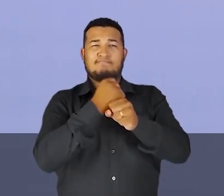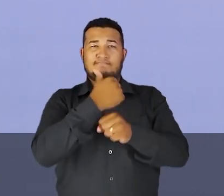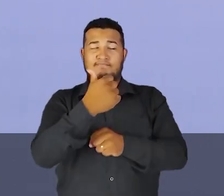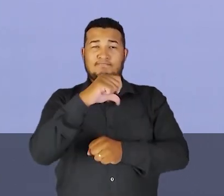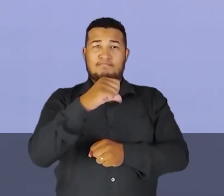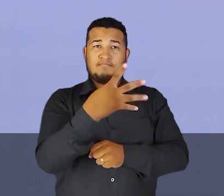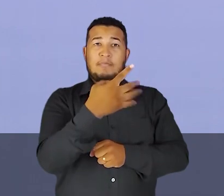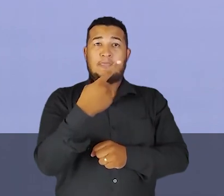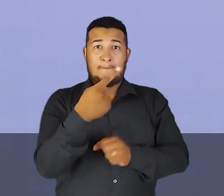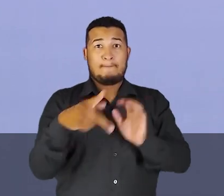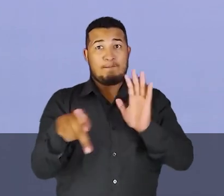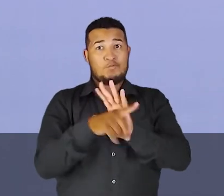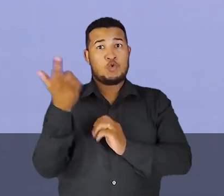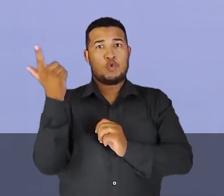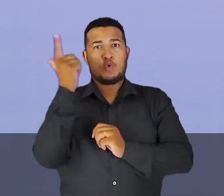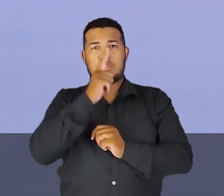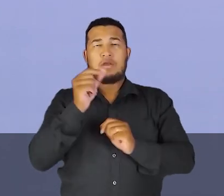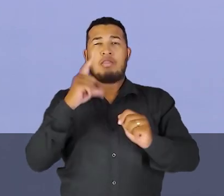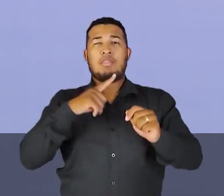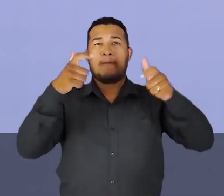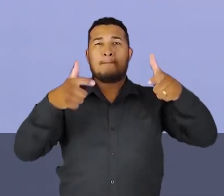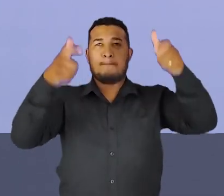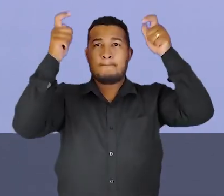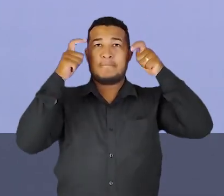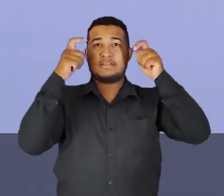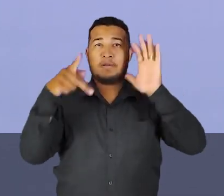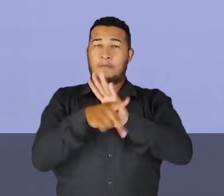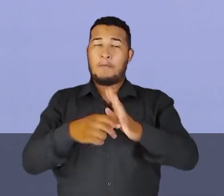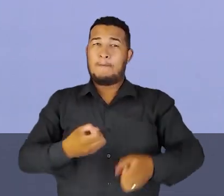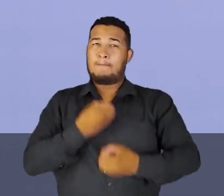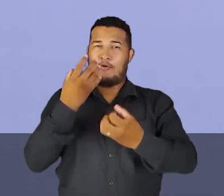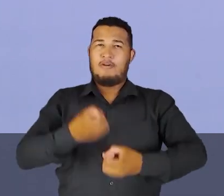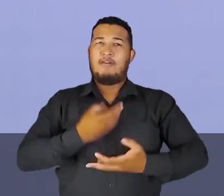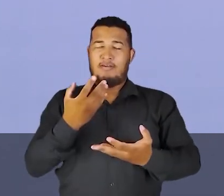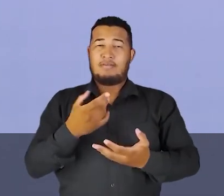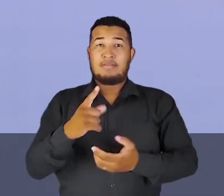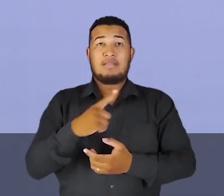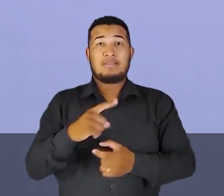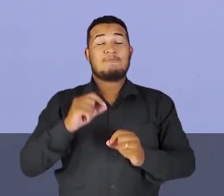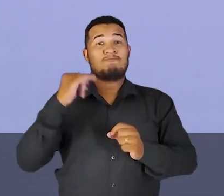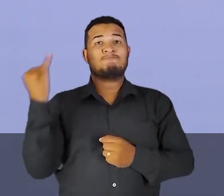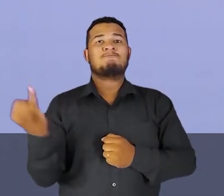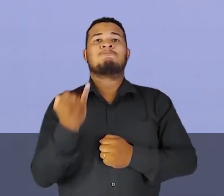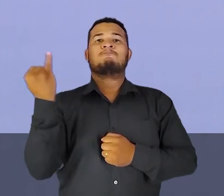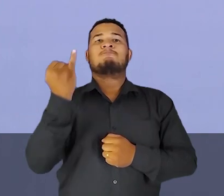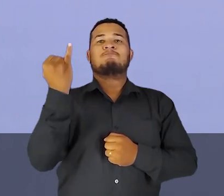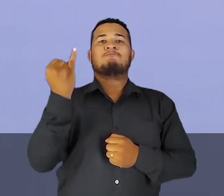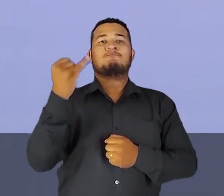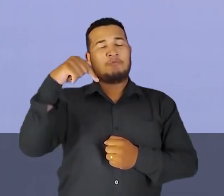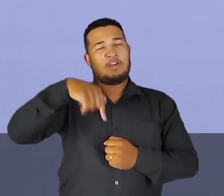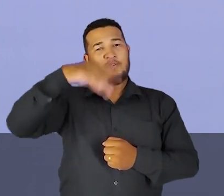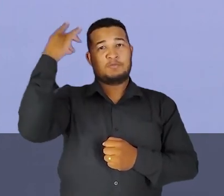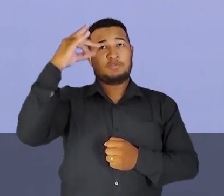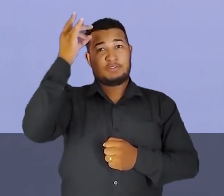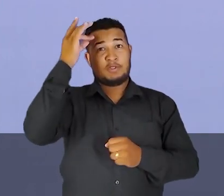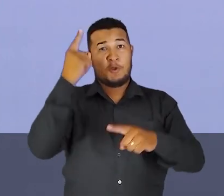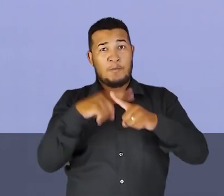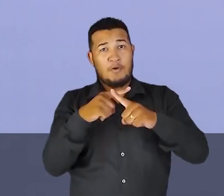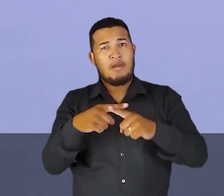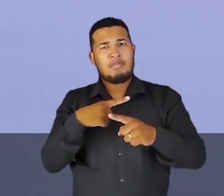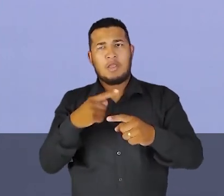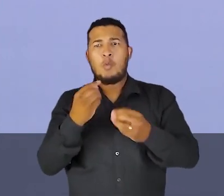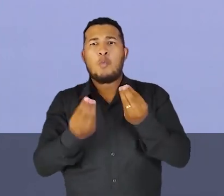1941, para ganhar o título de Príncipe dos Poetas Capixabas, foi muito importante para o Estado na época, porque